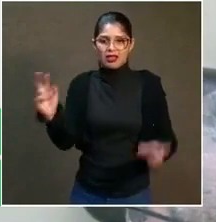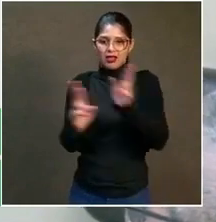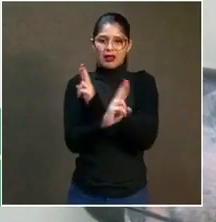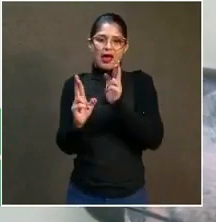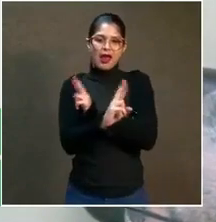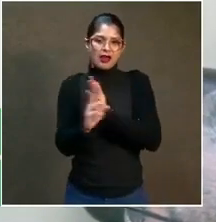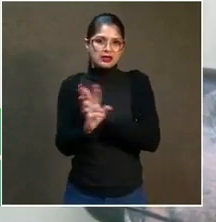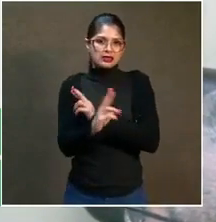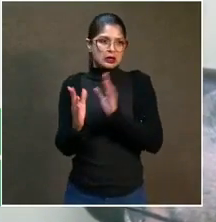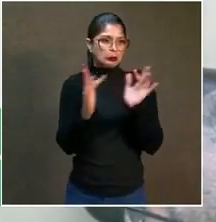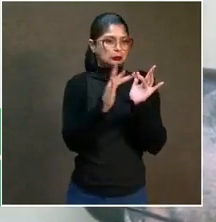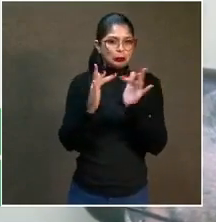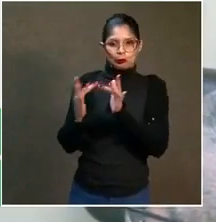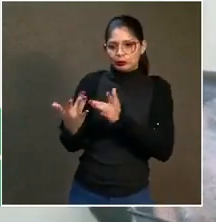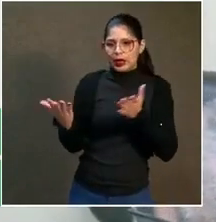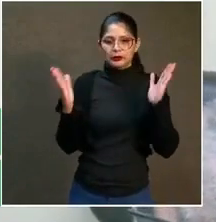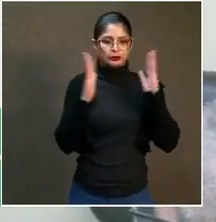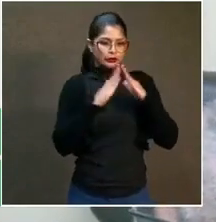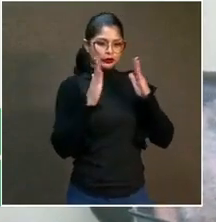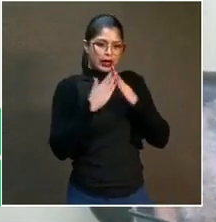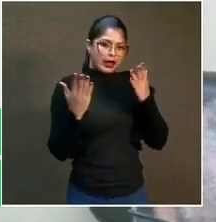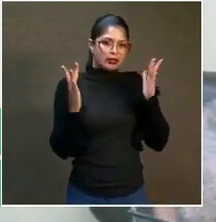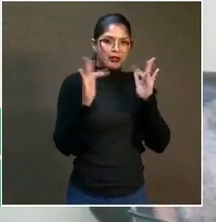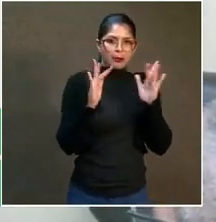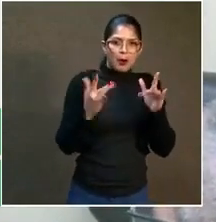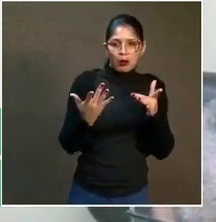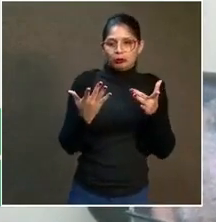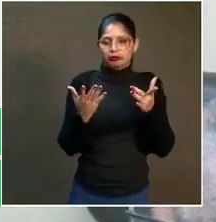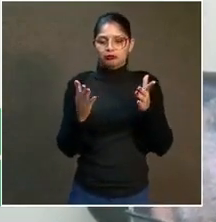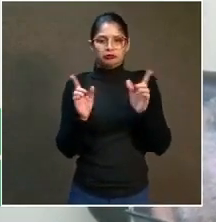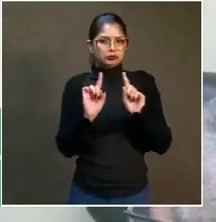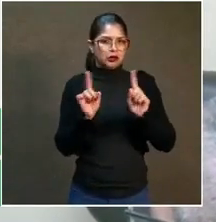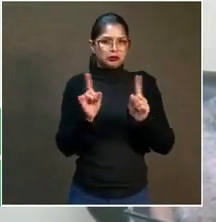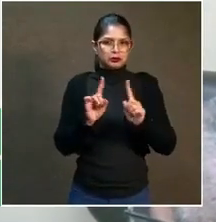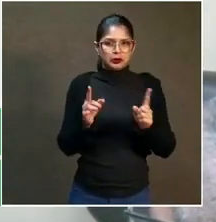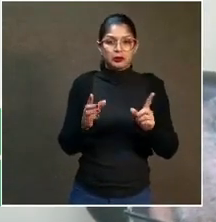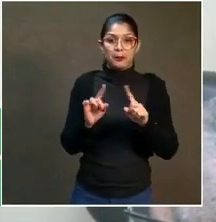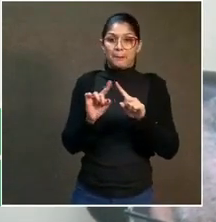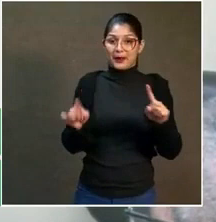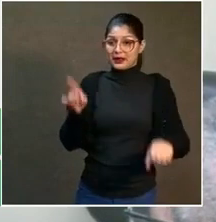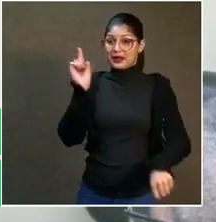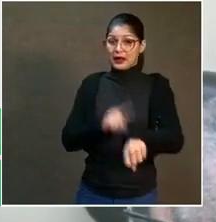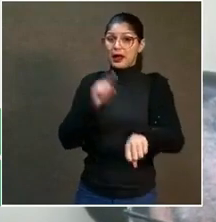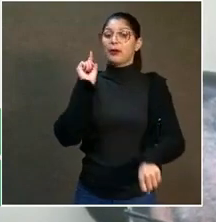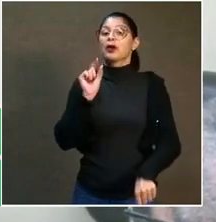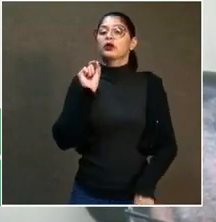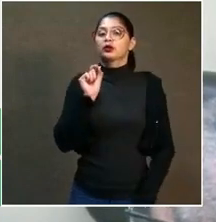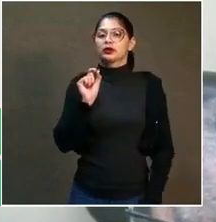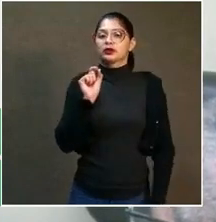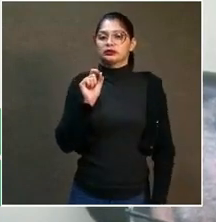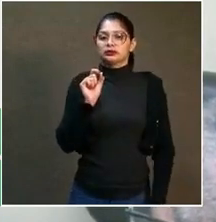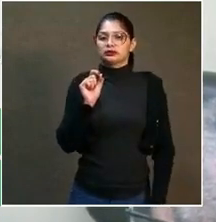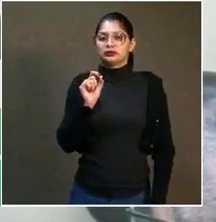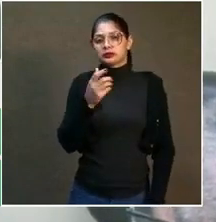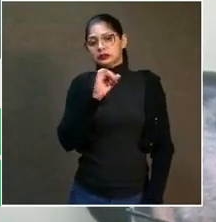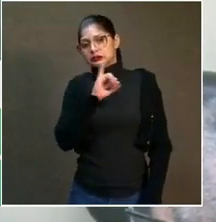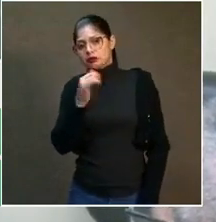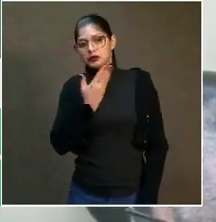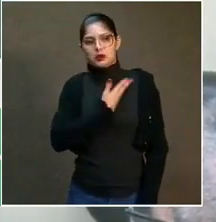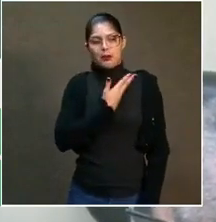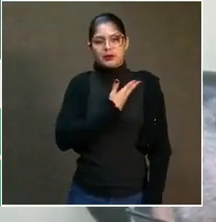pela relação doméstica ou algo do tipo. Naquele momento, se fosse um